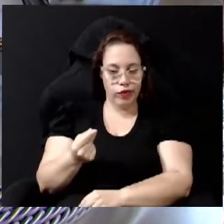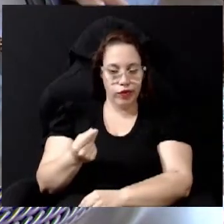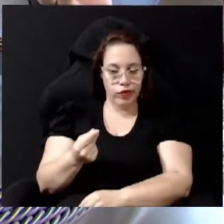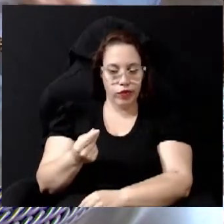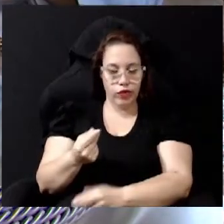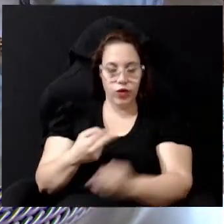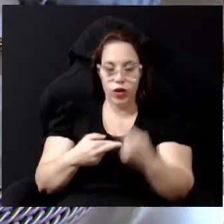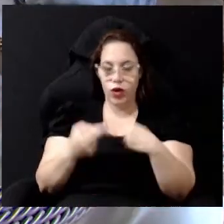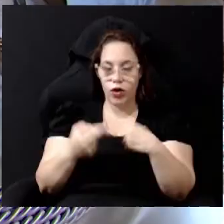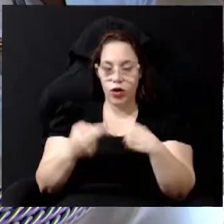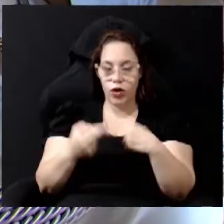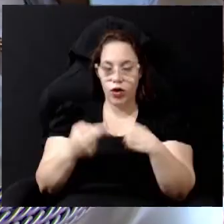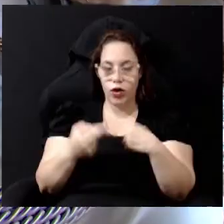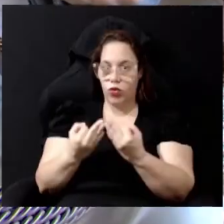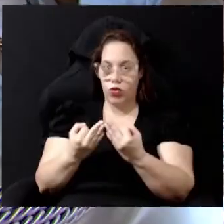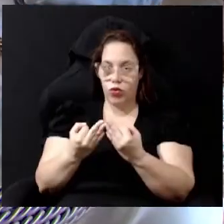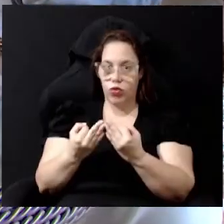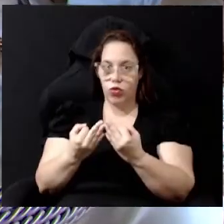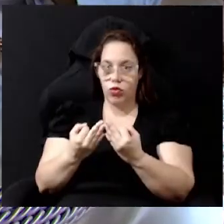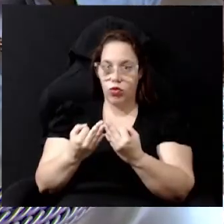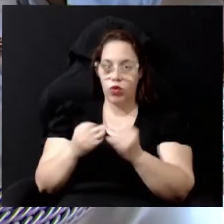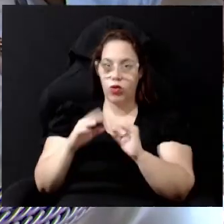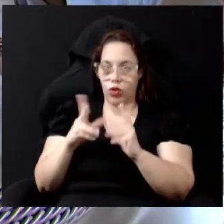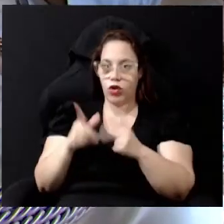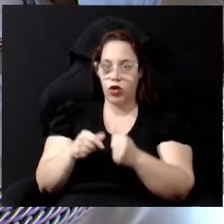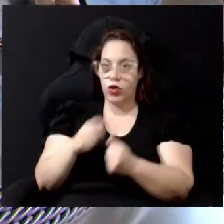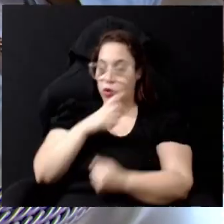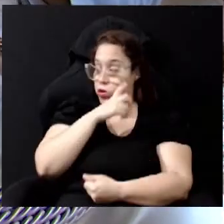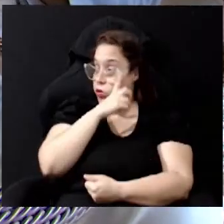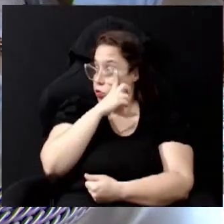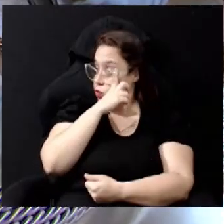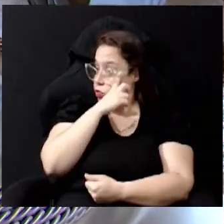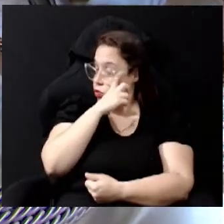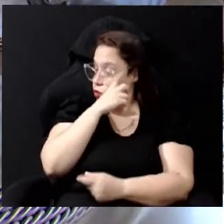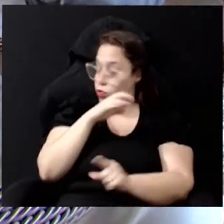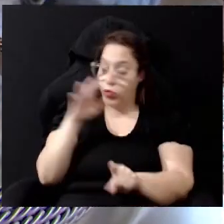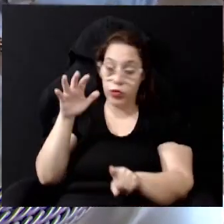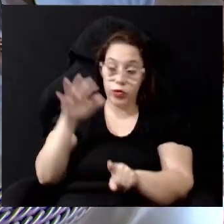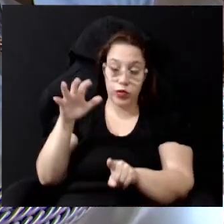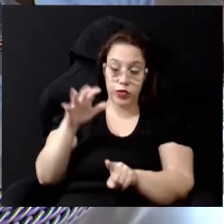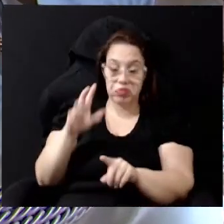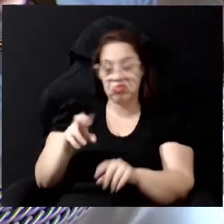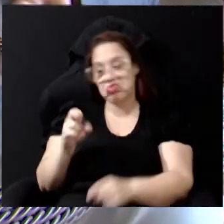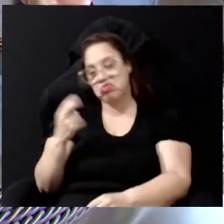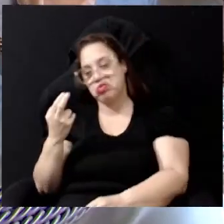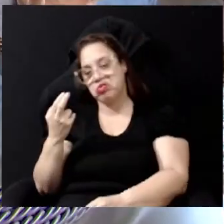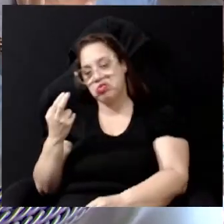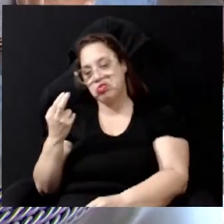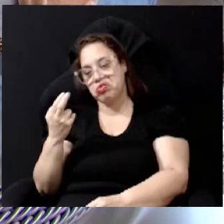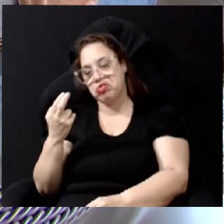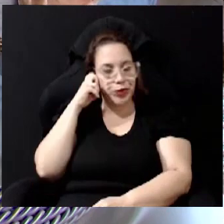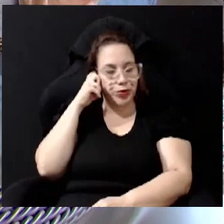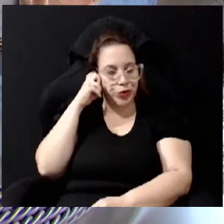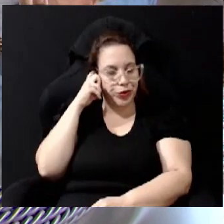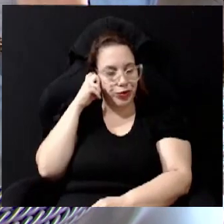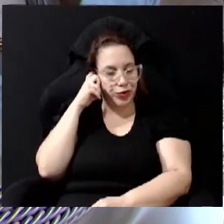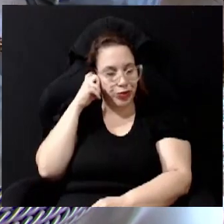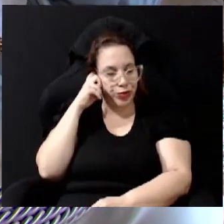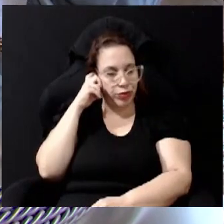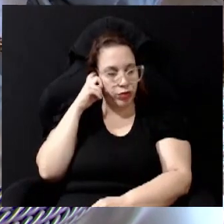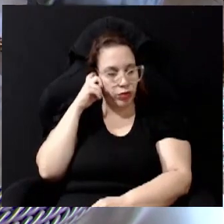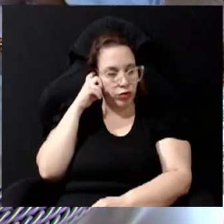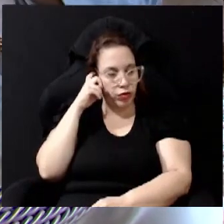familiares, as relações de maneira geral que vão influenciar de uma forma ou de outra na forma como a pessoa acaba exercendo os